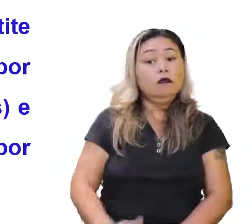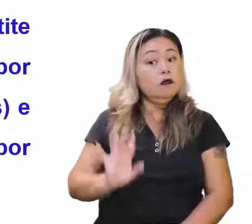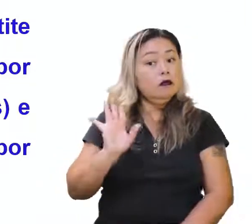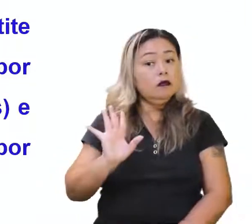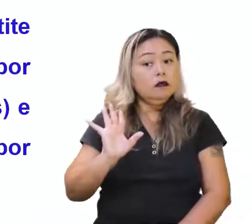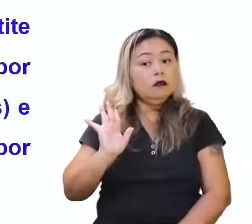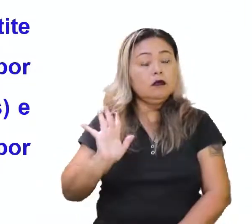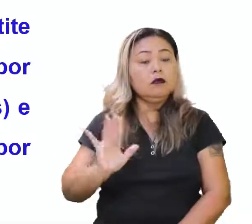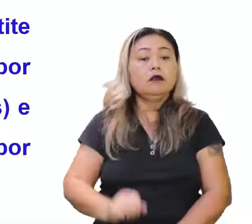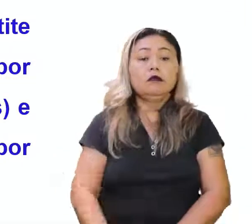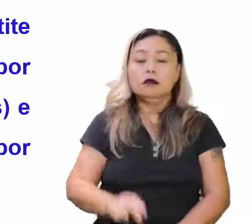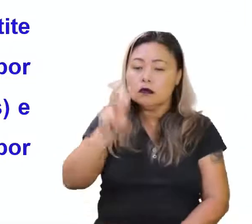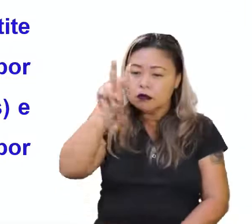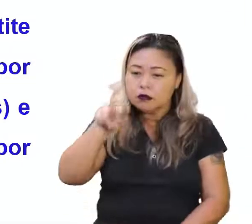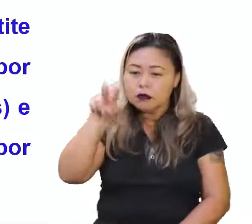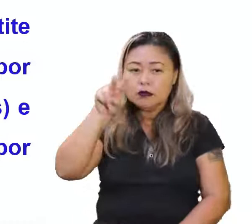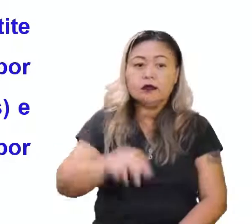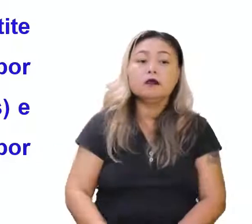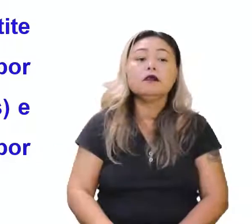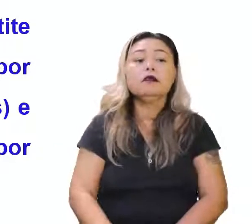Calma aí que eu tenho que ler.